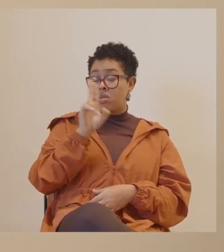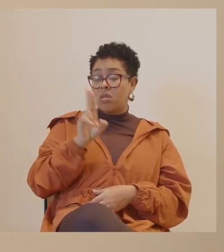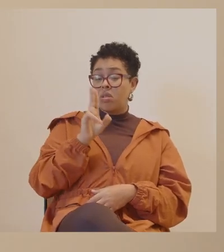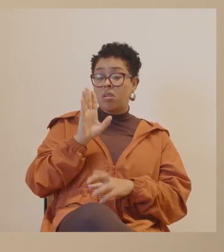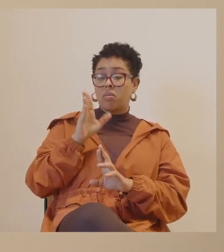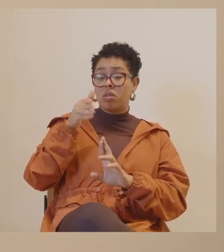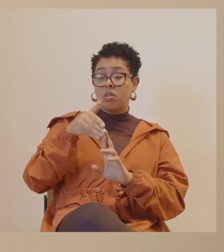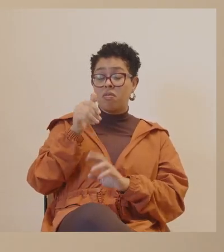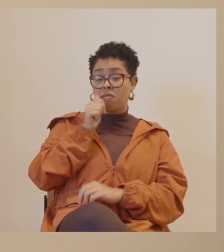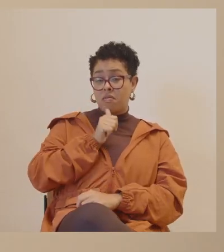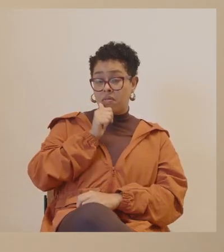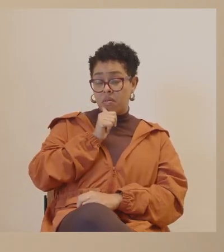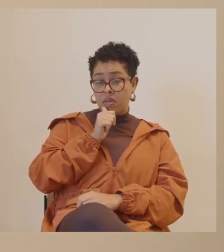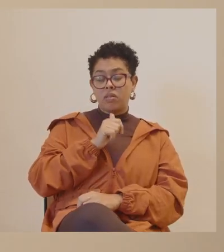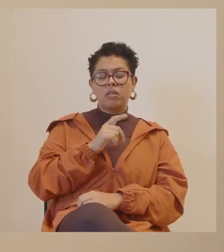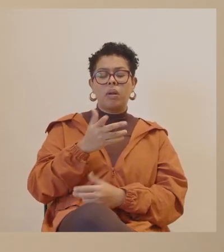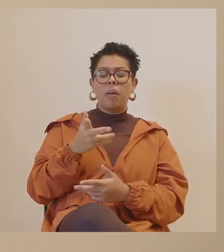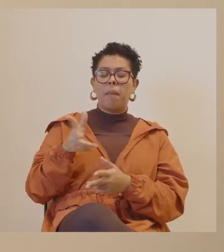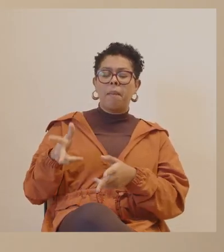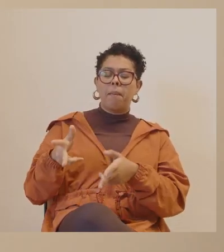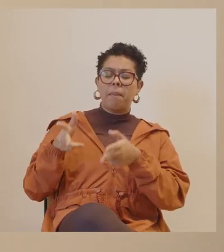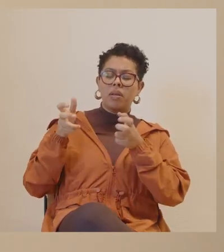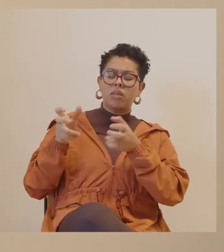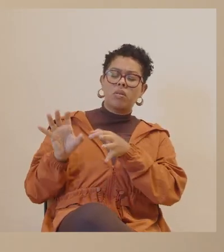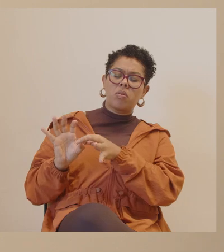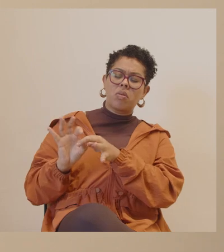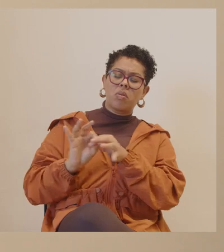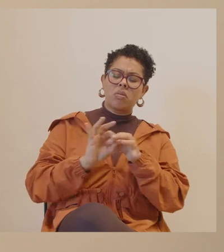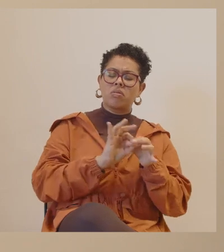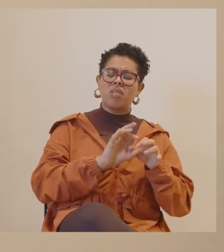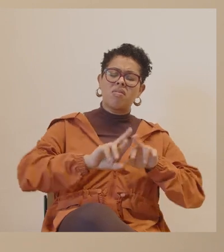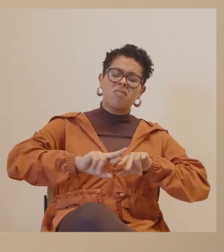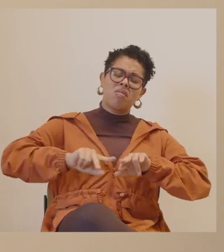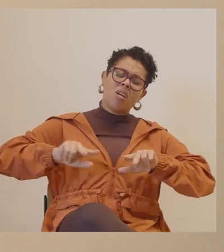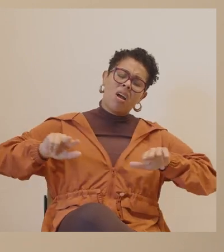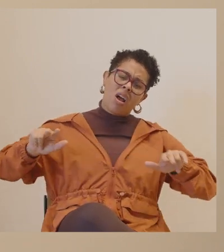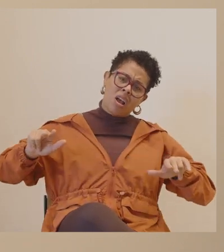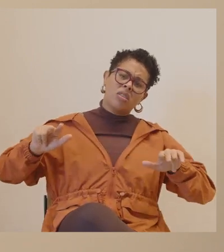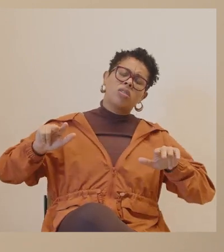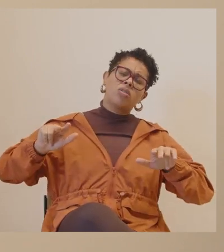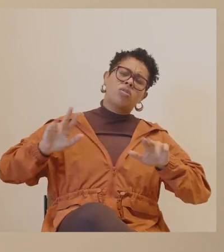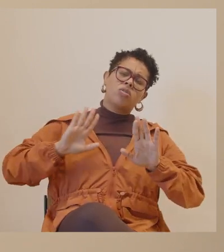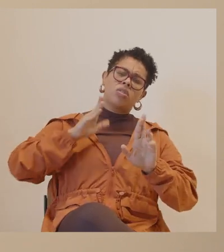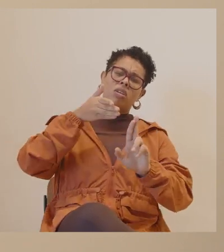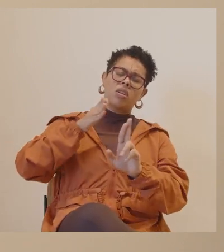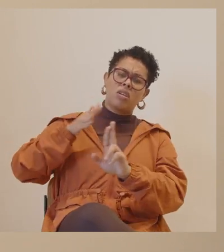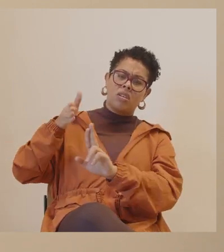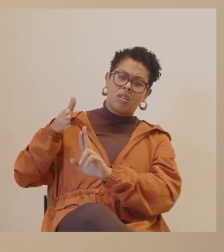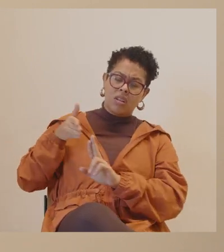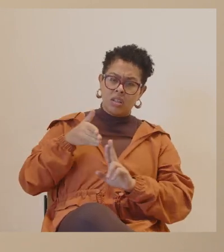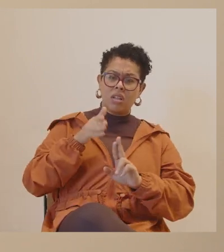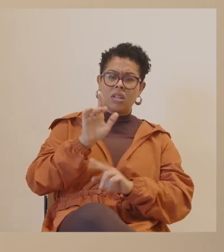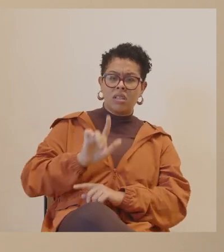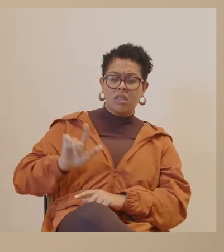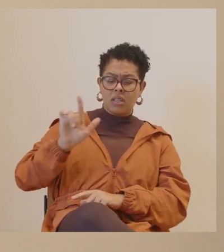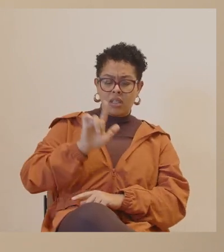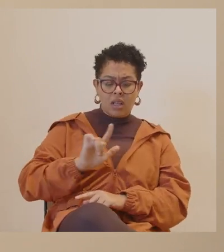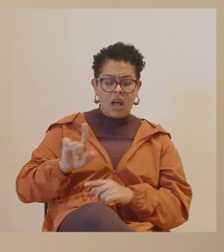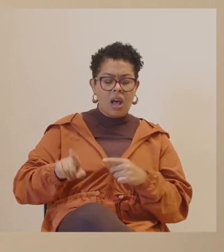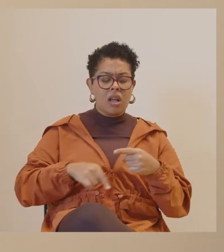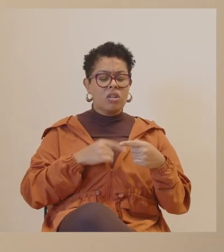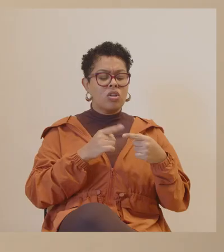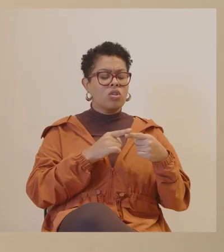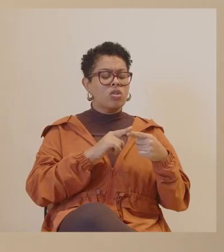aí, assim, a gente vai ter um universo de referências literárias, de composições musicais,